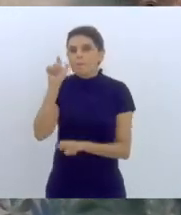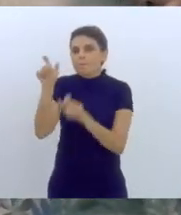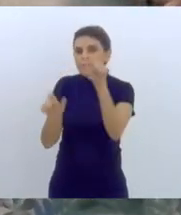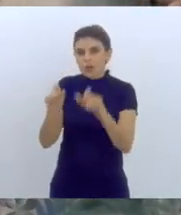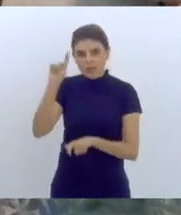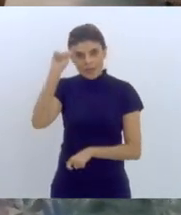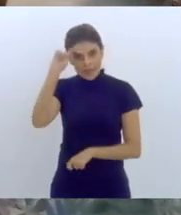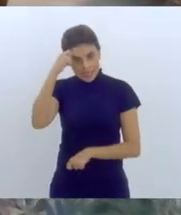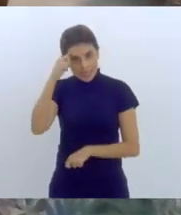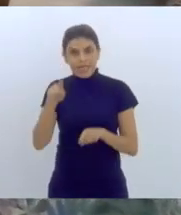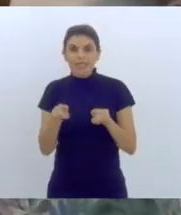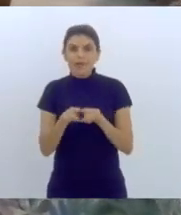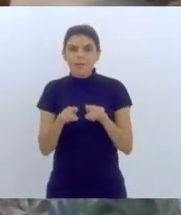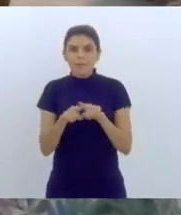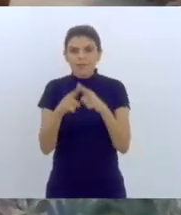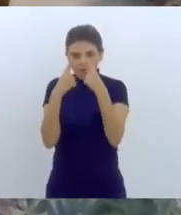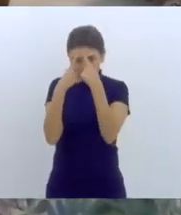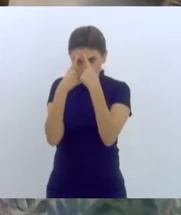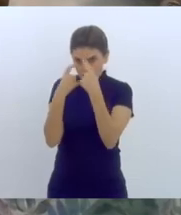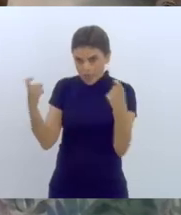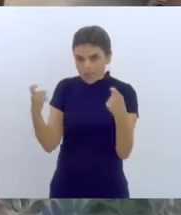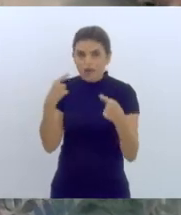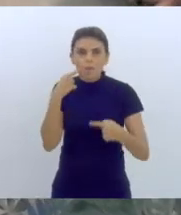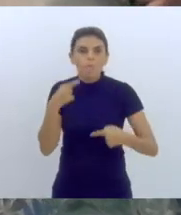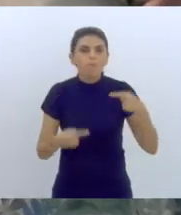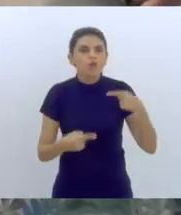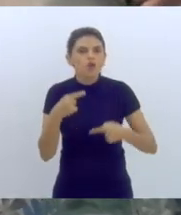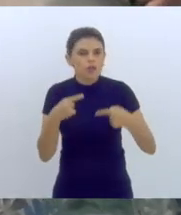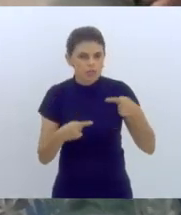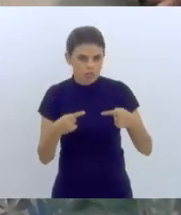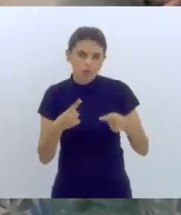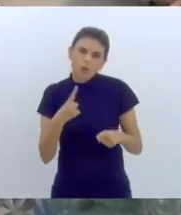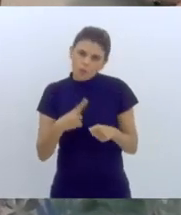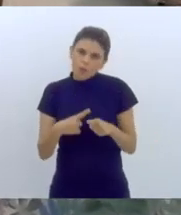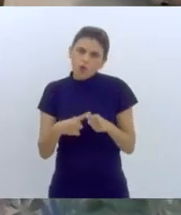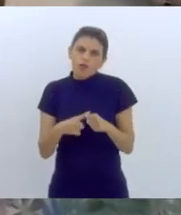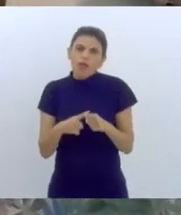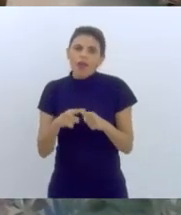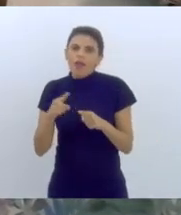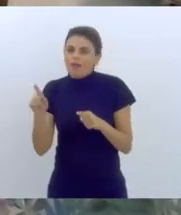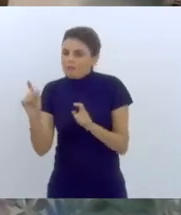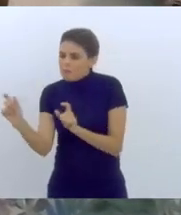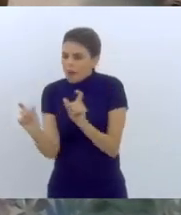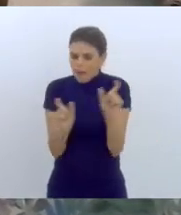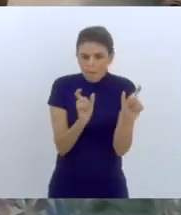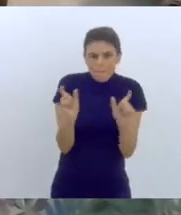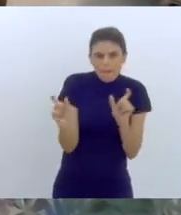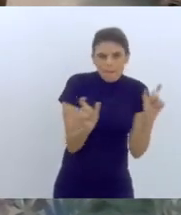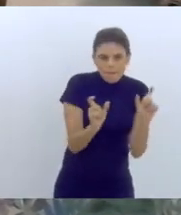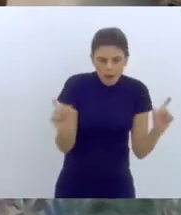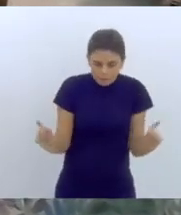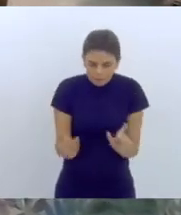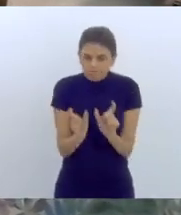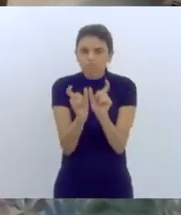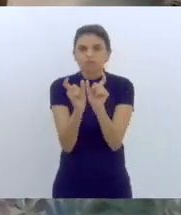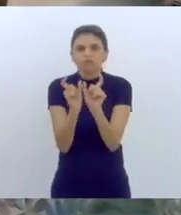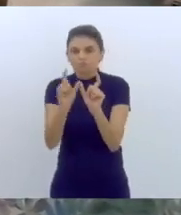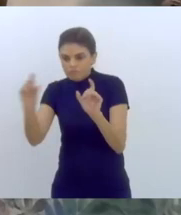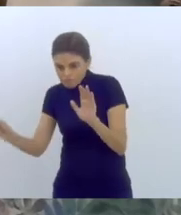da violência política, porque nós entendemos que esses recortes são recortes importantes a